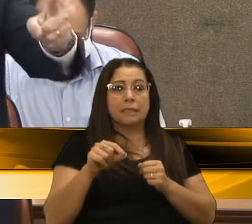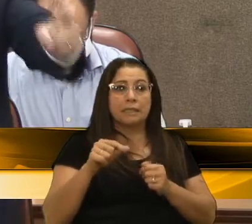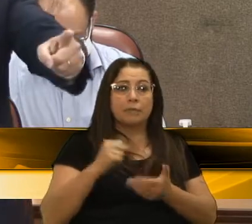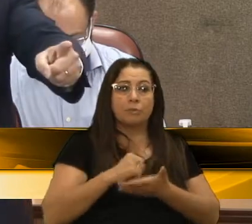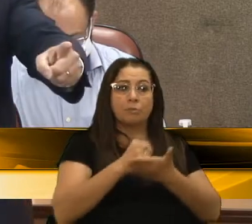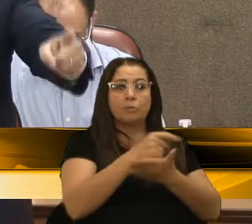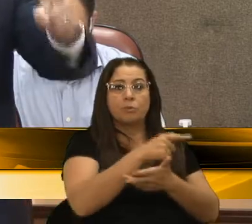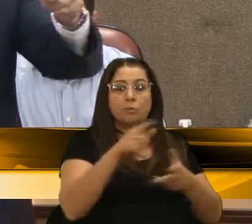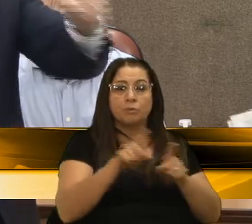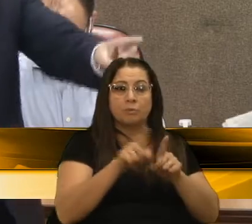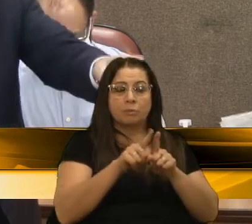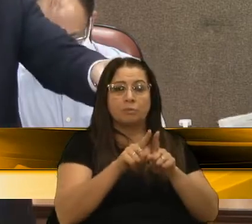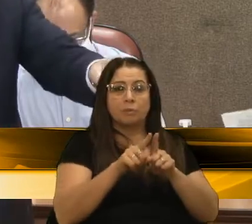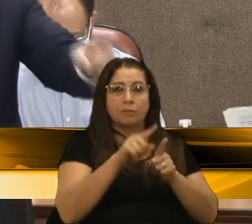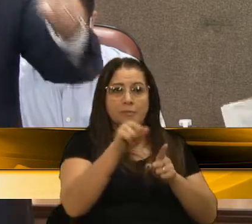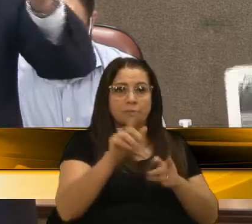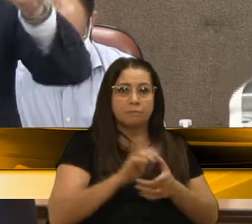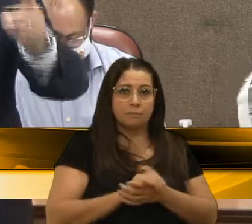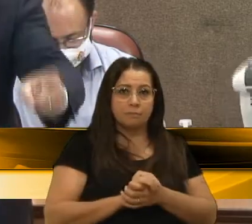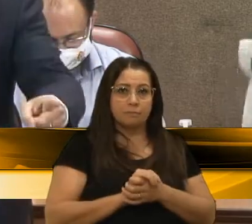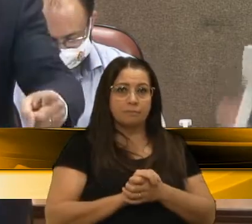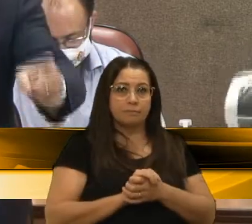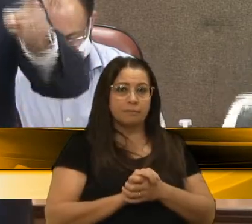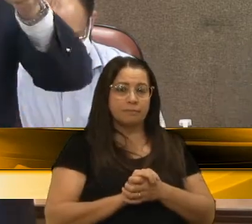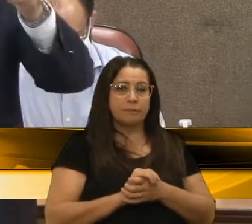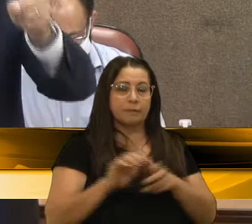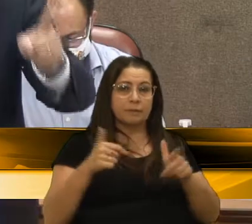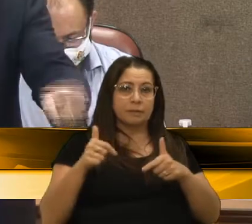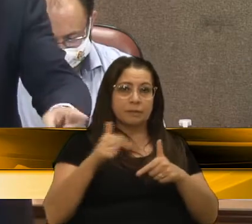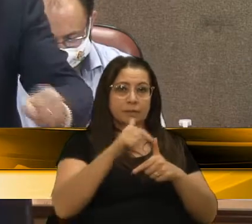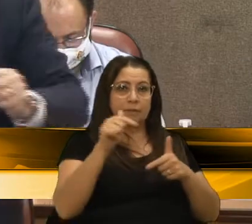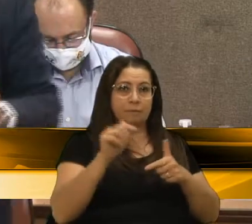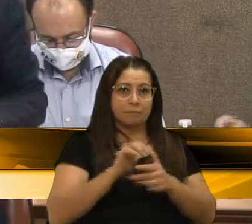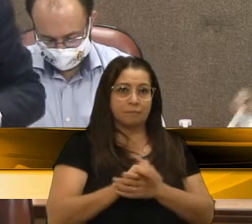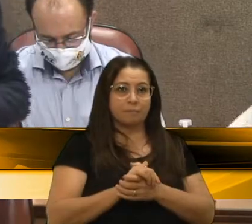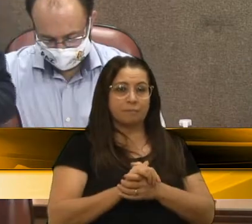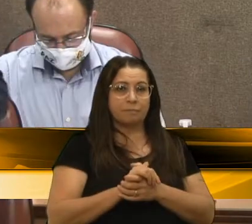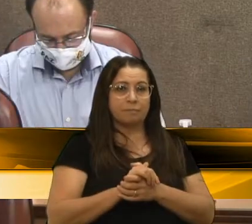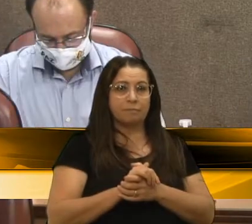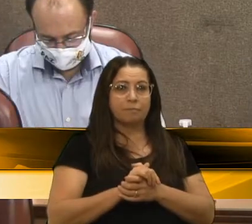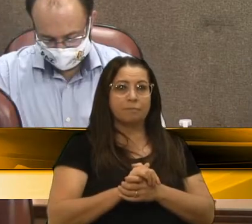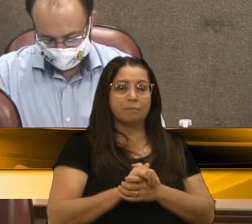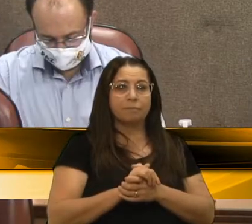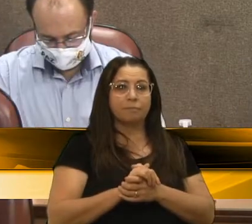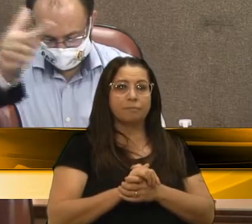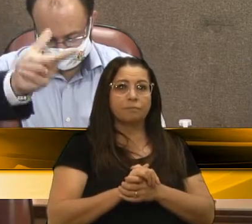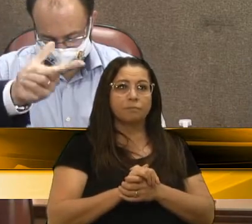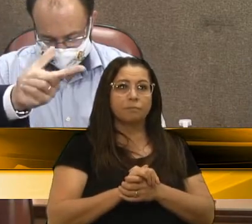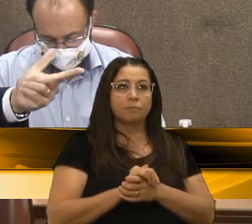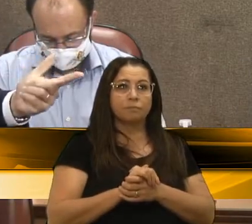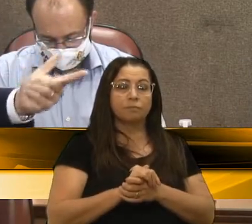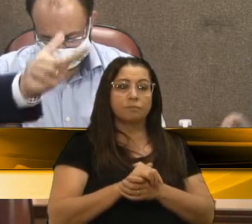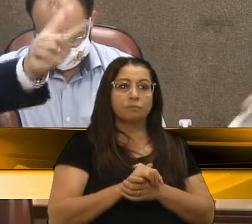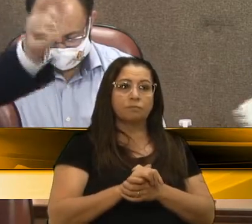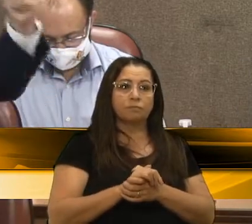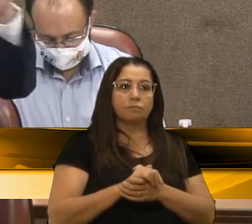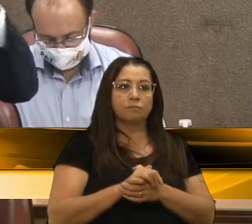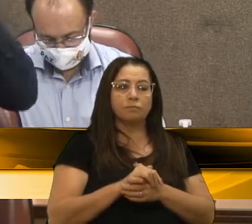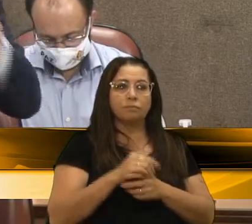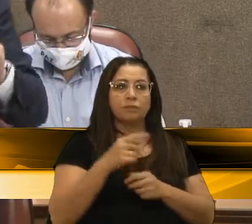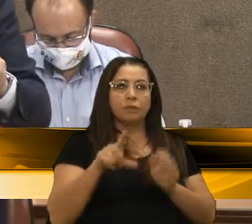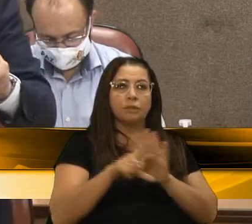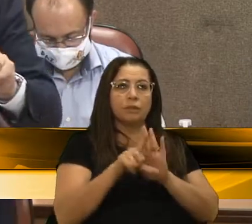solidariedade também àquele trabalhador que ficou desempregado em meio à pandemia. 2, a questão da